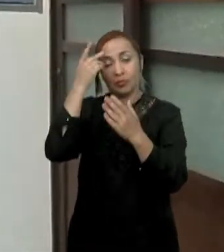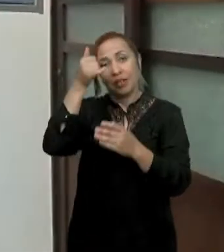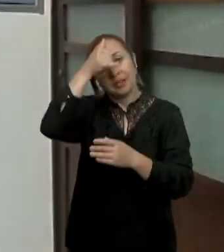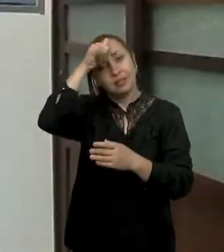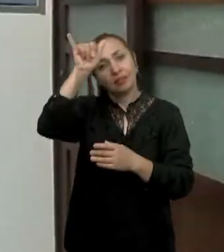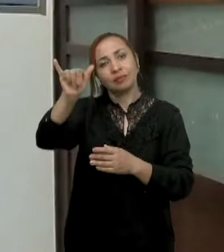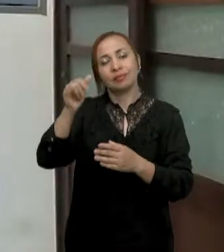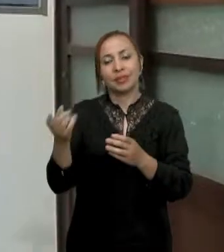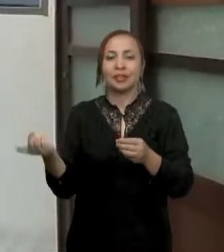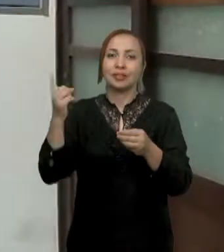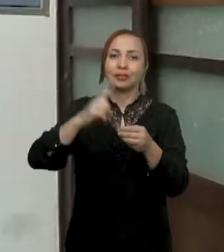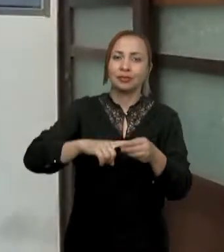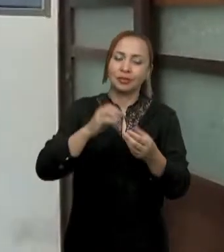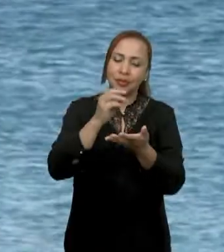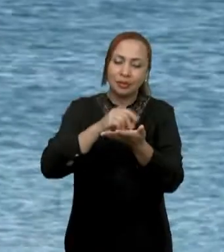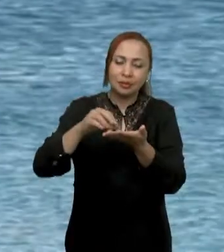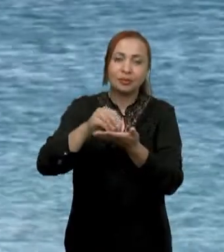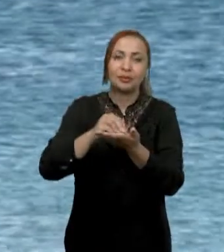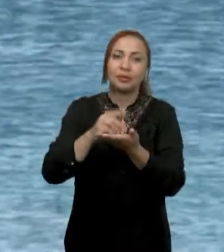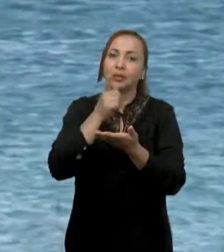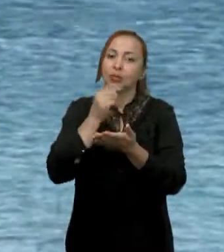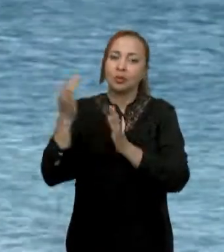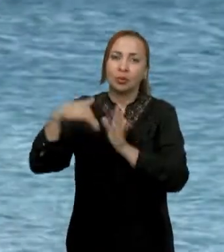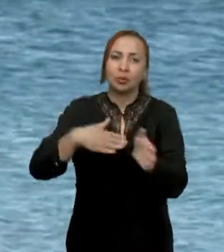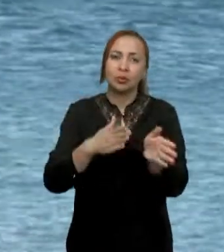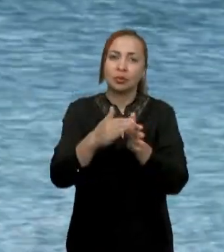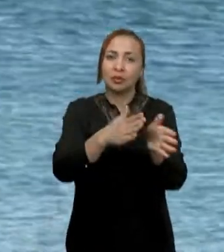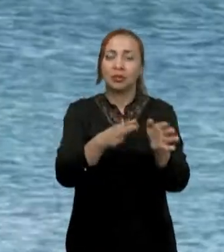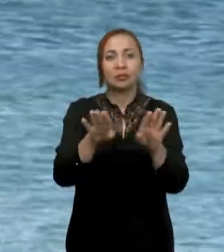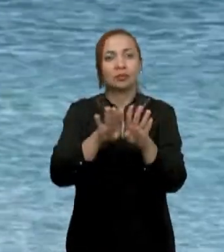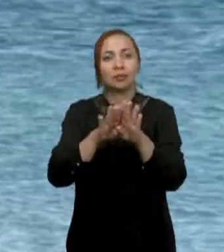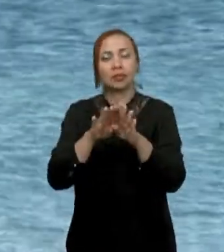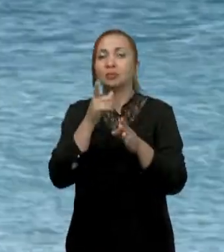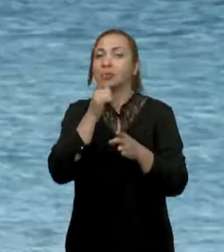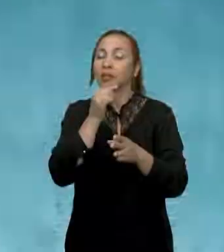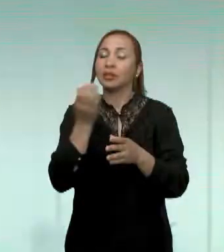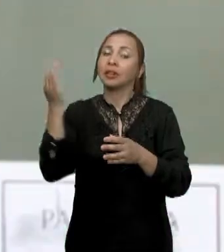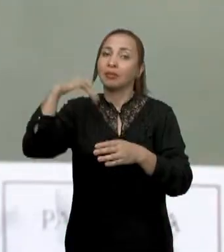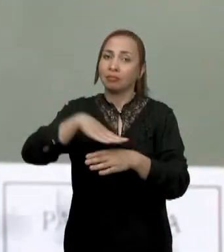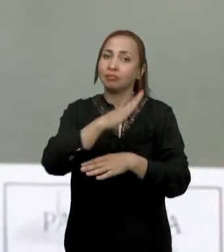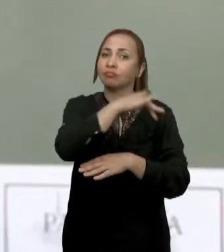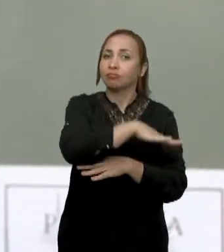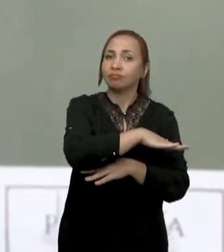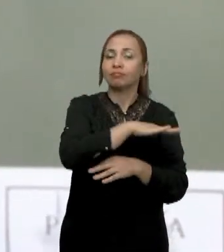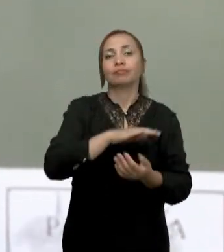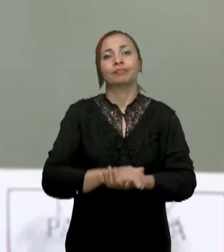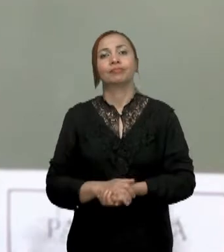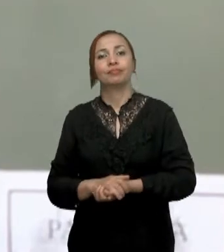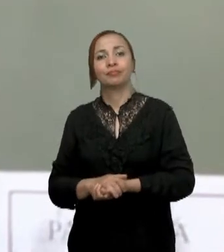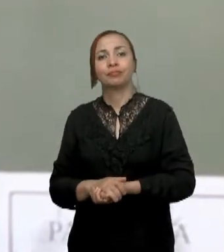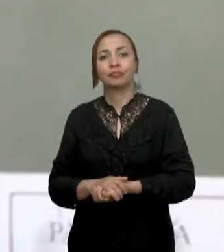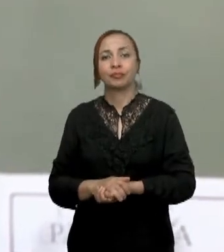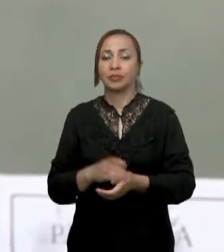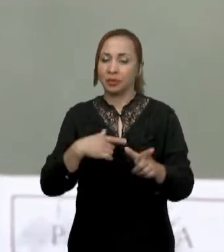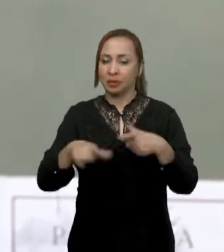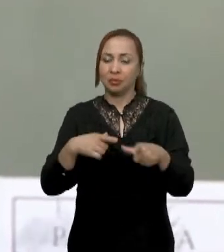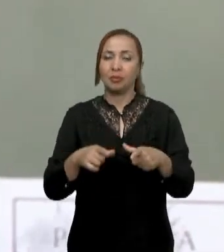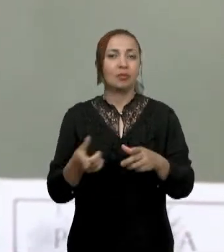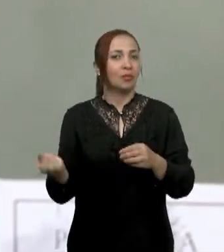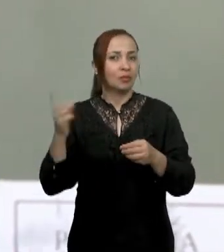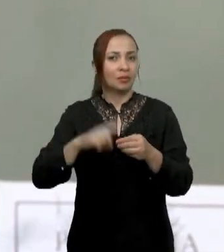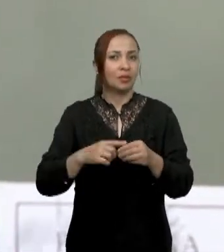microplástico ele chegue nos rios, né, e posteriormente no oceano. Esse trabalho ele vai trazer uma grande